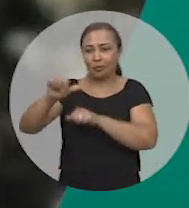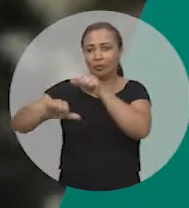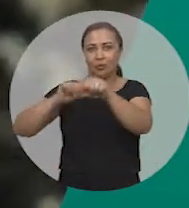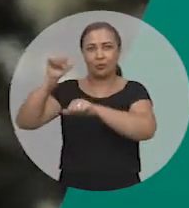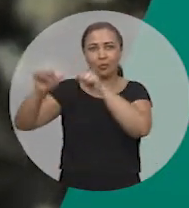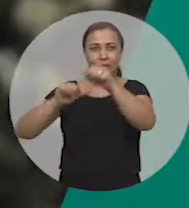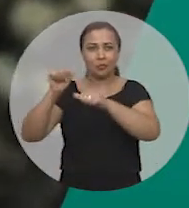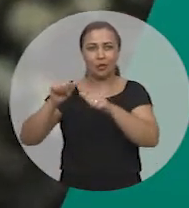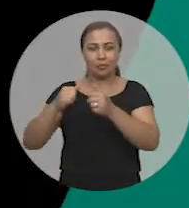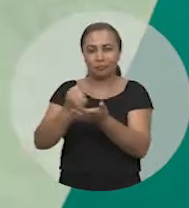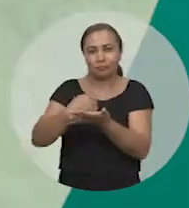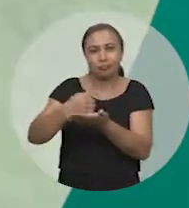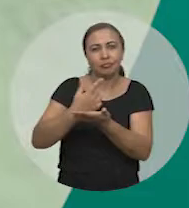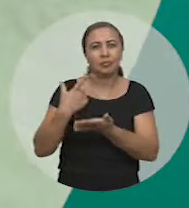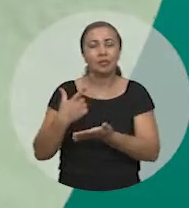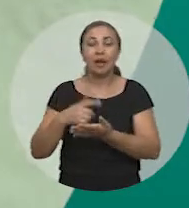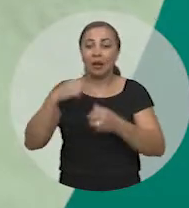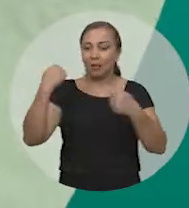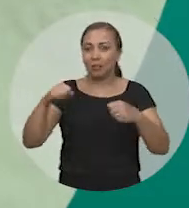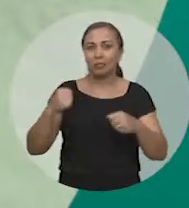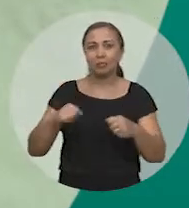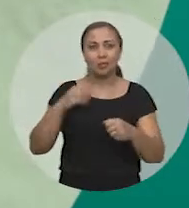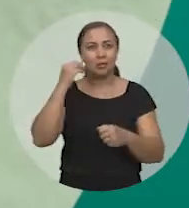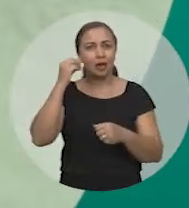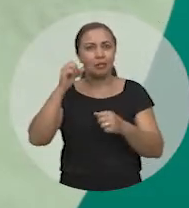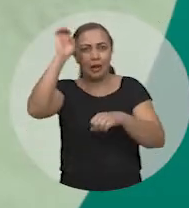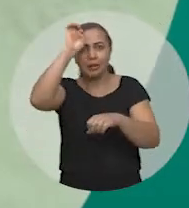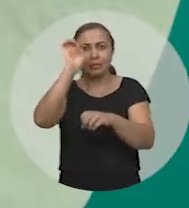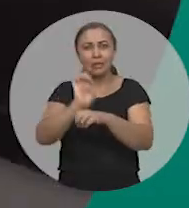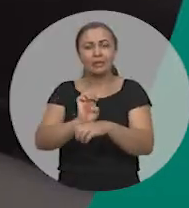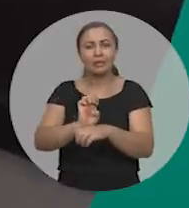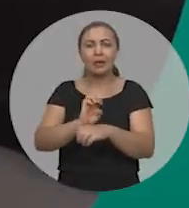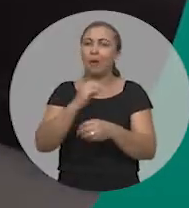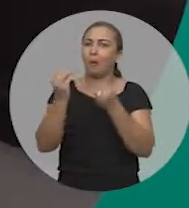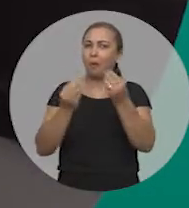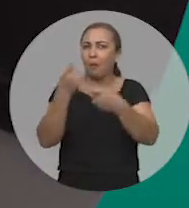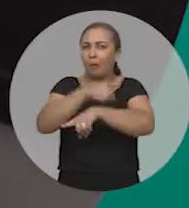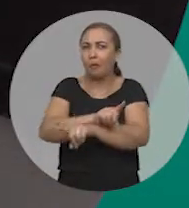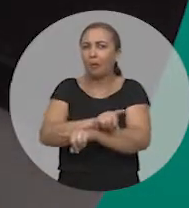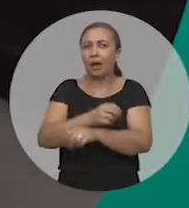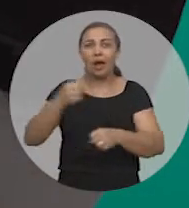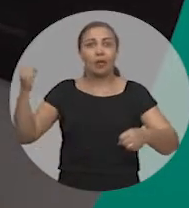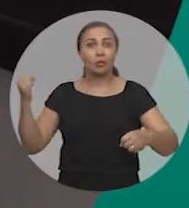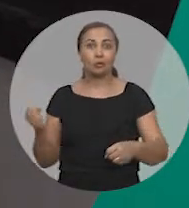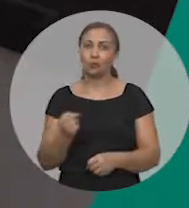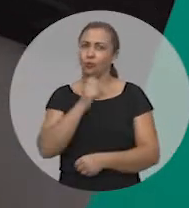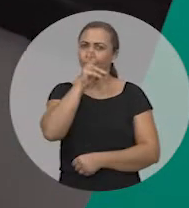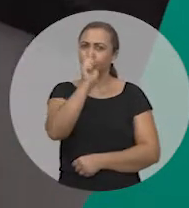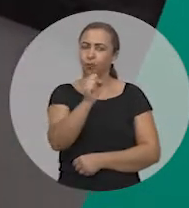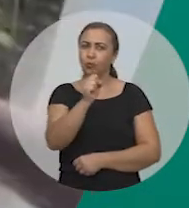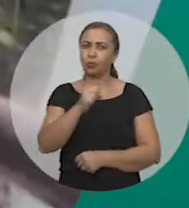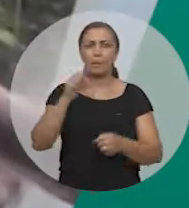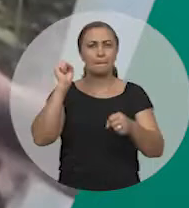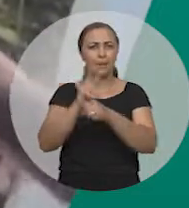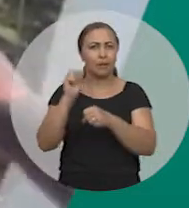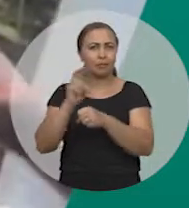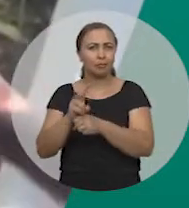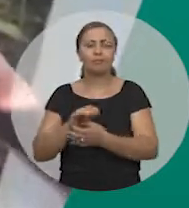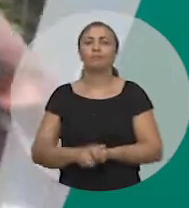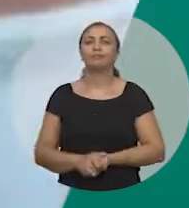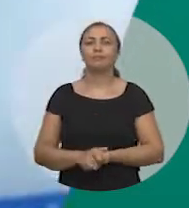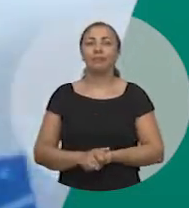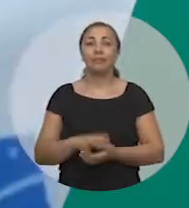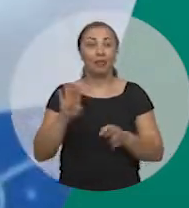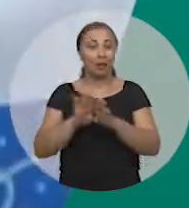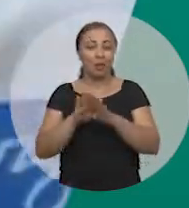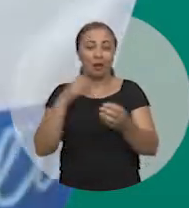pesquisadores desenvolvem um composto químico que pode ser uma esperança contra as temidas superbactérias e